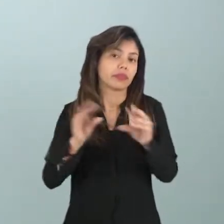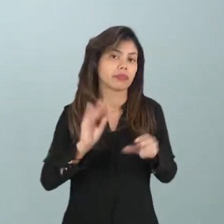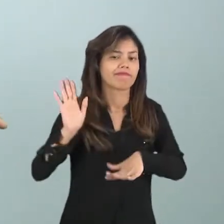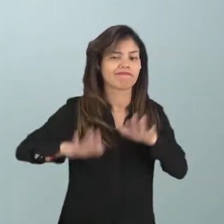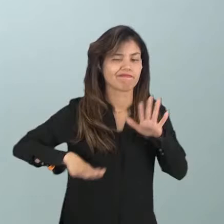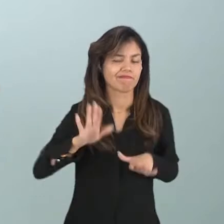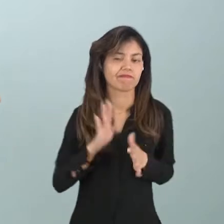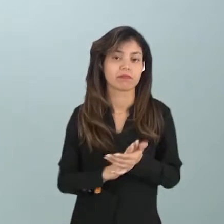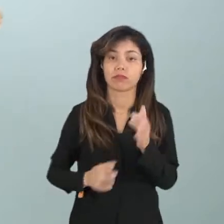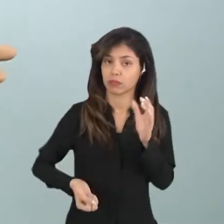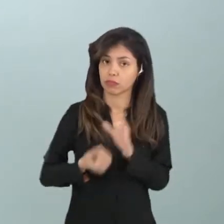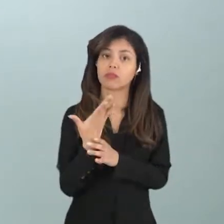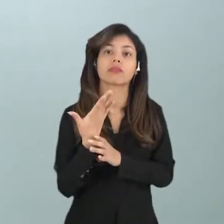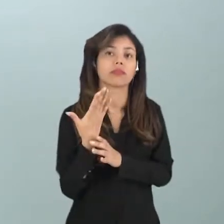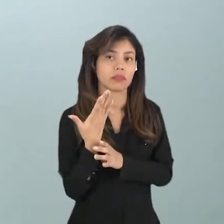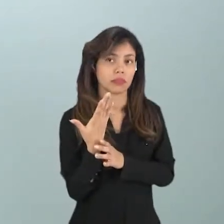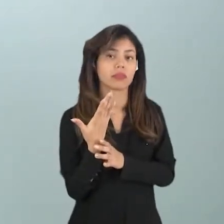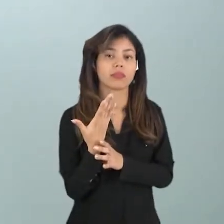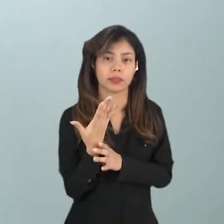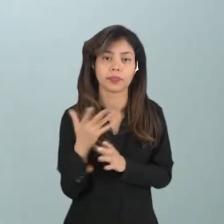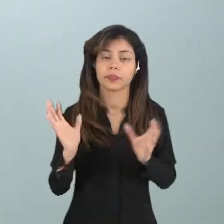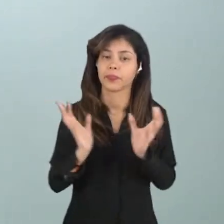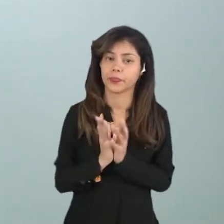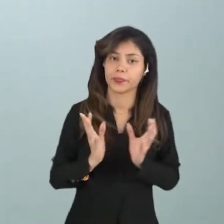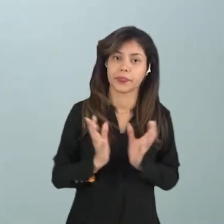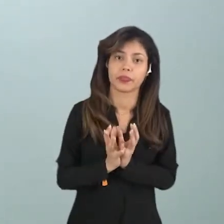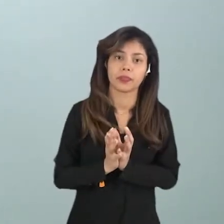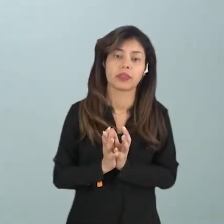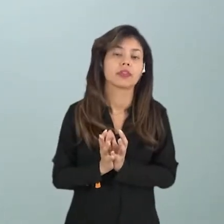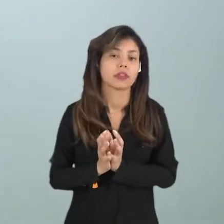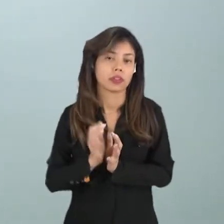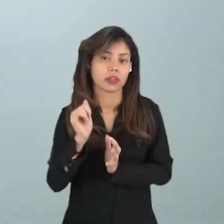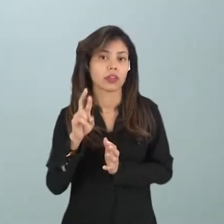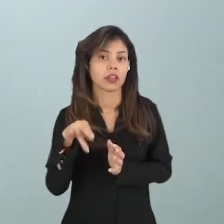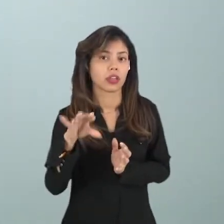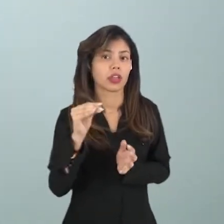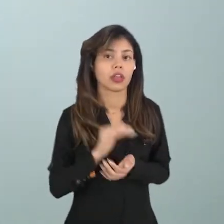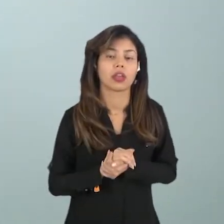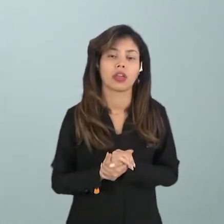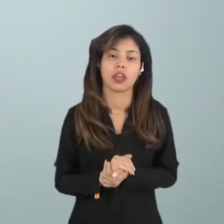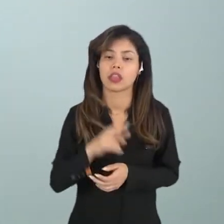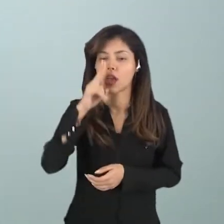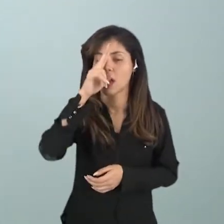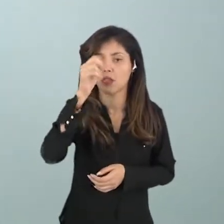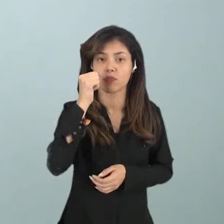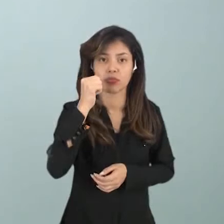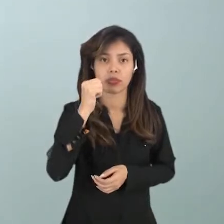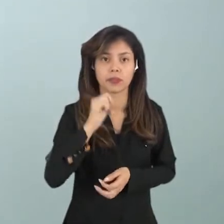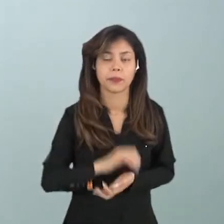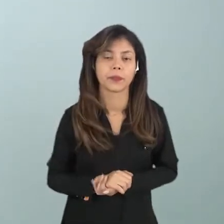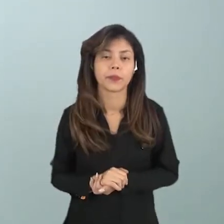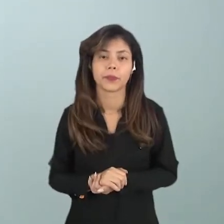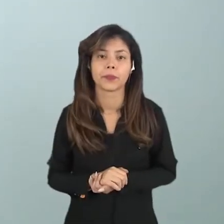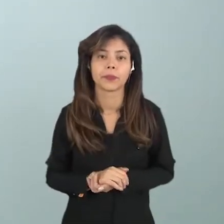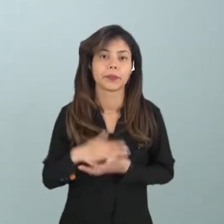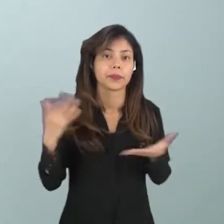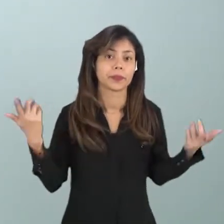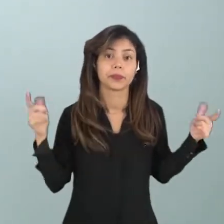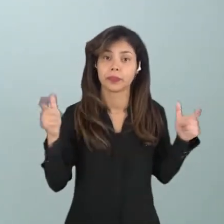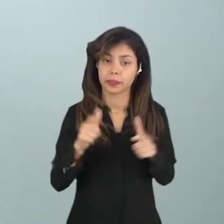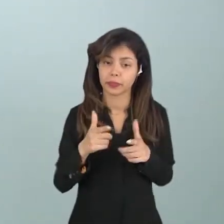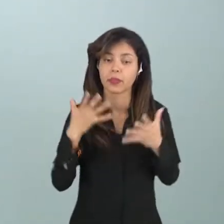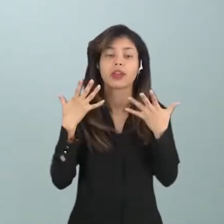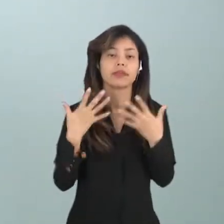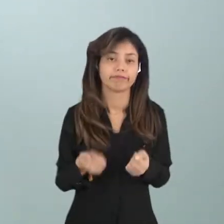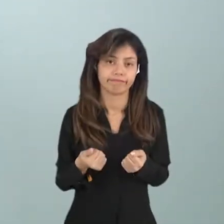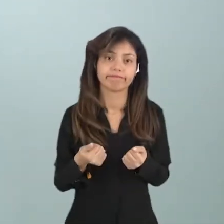vezes, grupos criarem grupos armados para poder se contrapor a quem está no poder. E quando esse minoritário assume